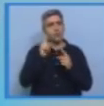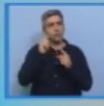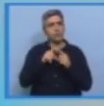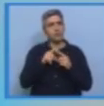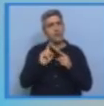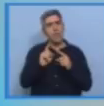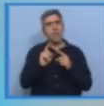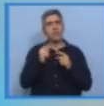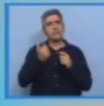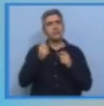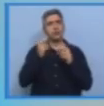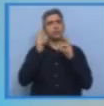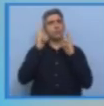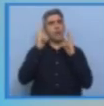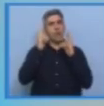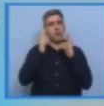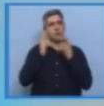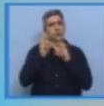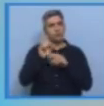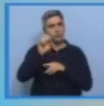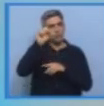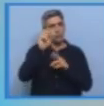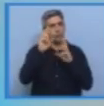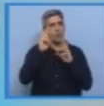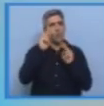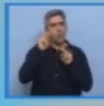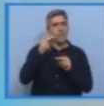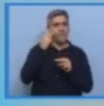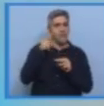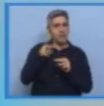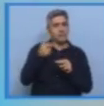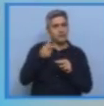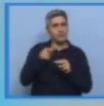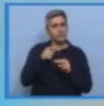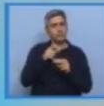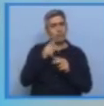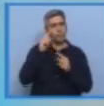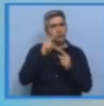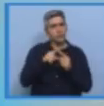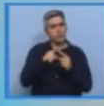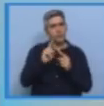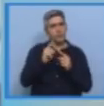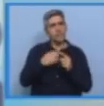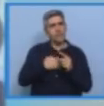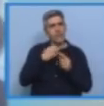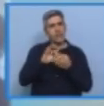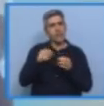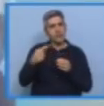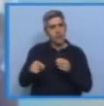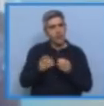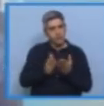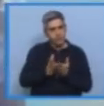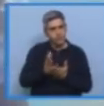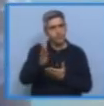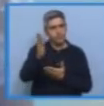da esperança, no sentido que nos leva a olhar a vida com um propósito, com um sentido.